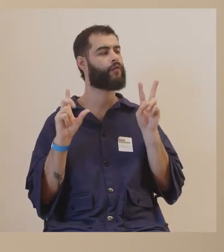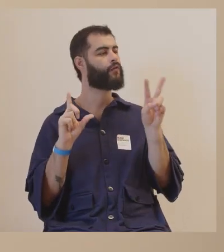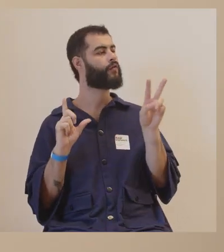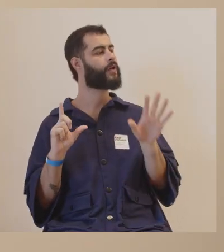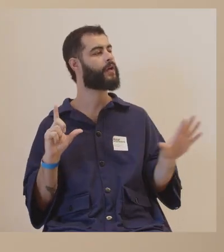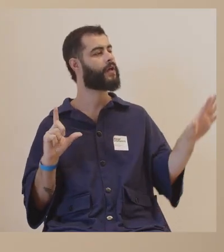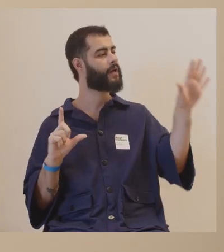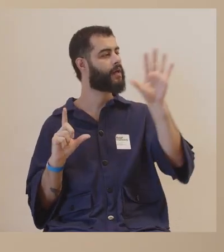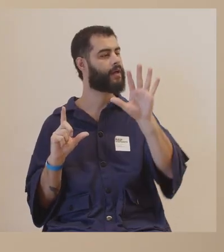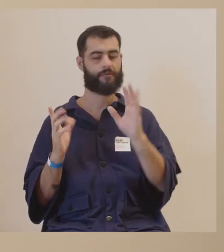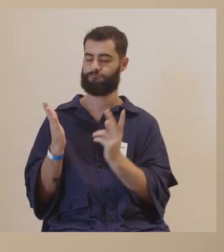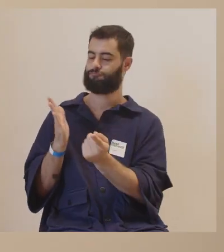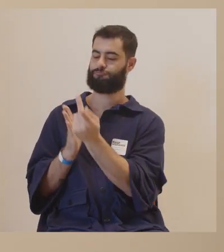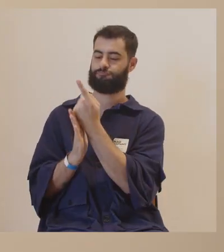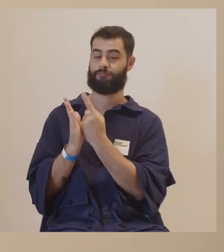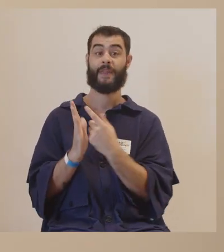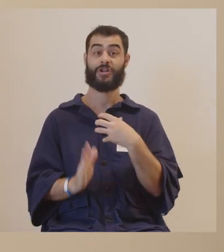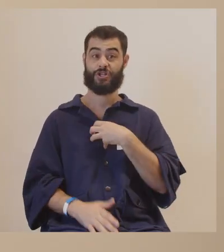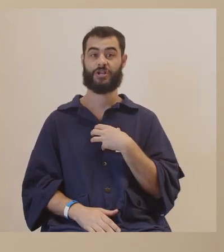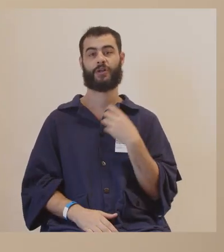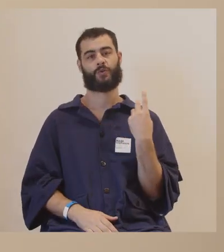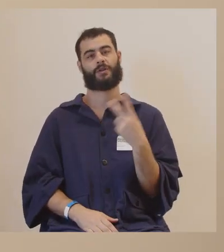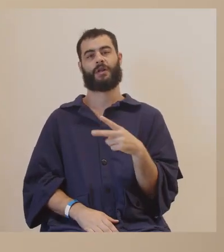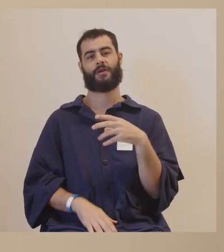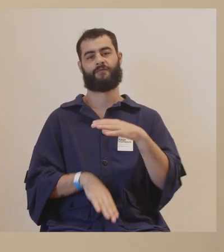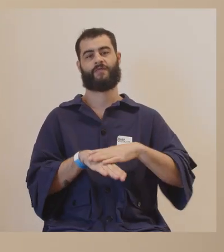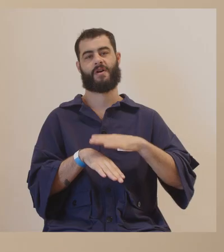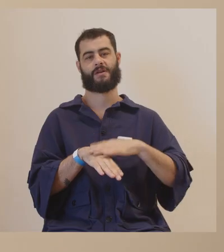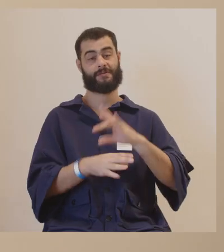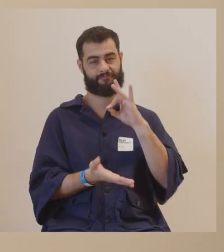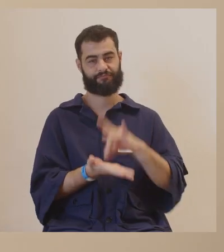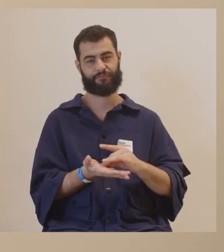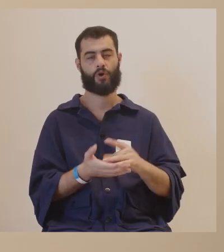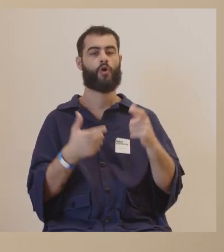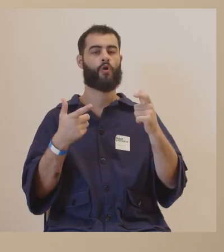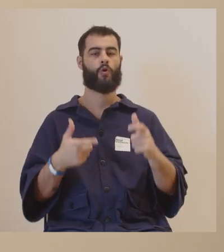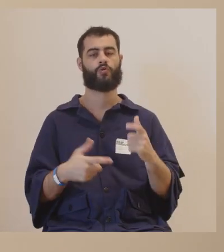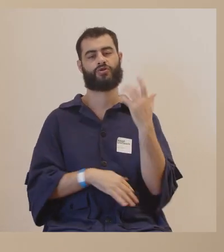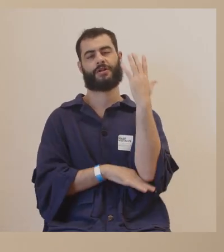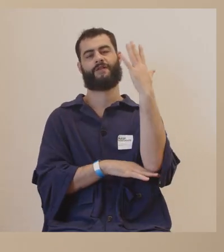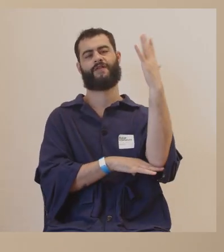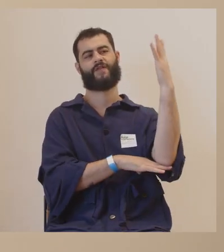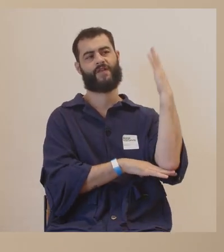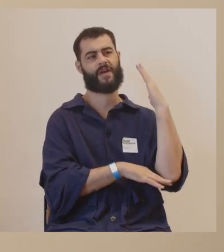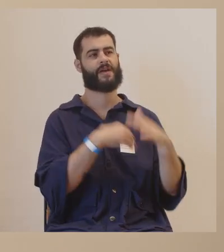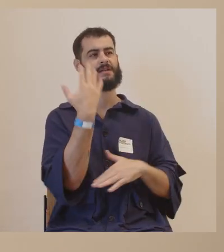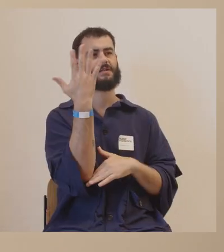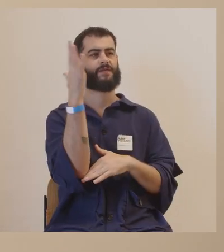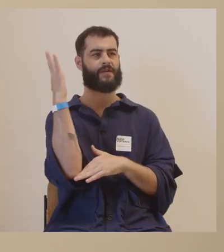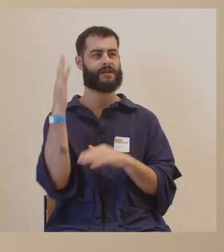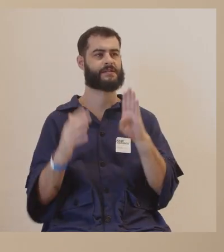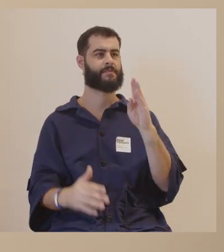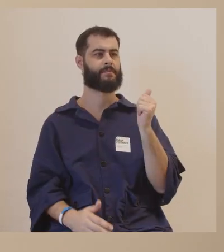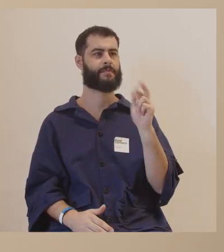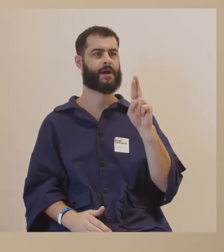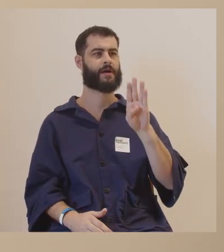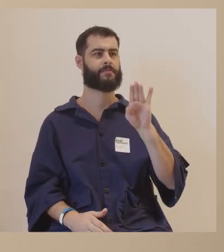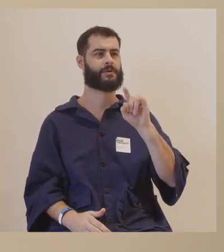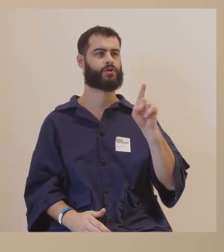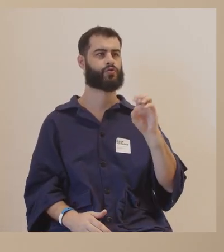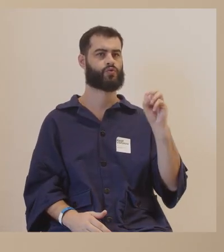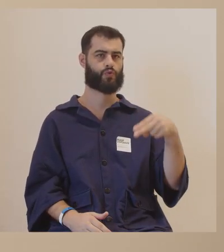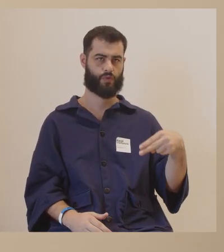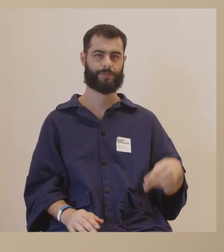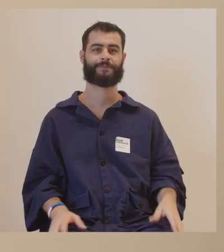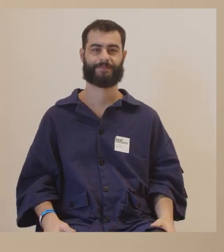pintores realistas encontravam justamente na floresta, quer dizer, no vilarejo de Barbizon, que era nos arredores de Paris,